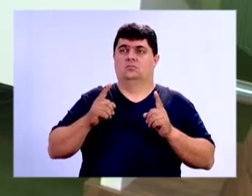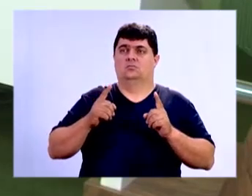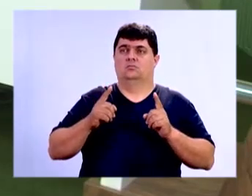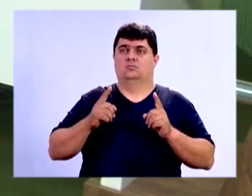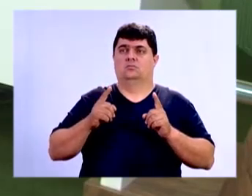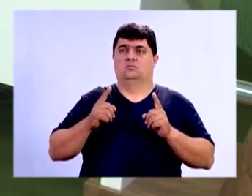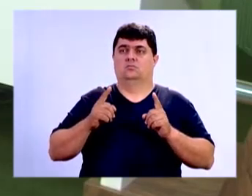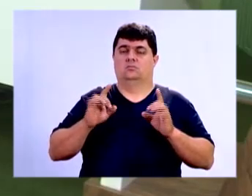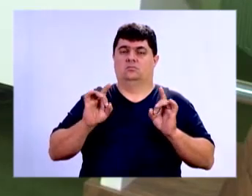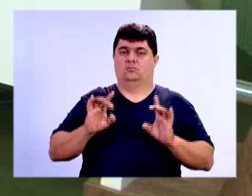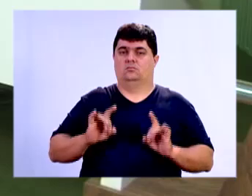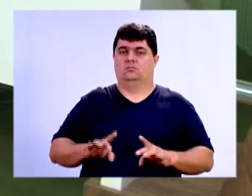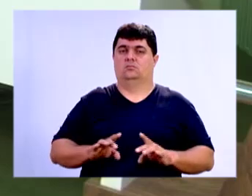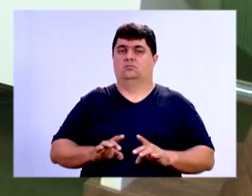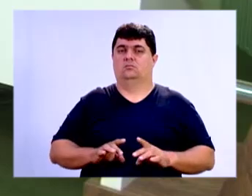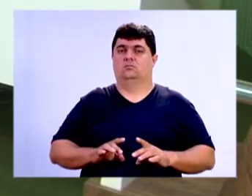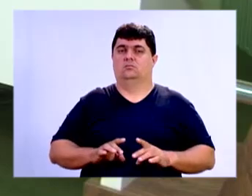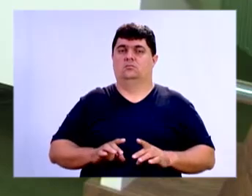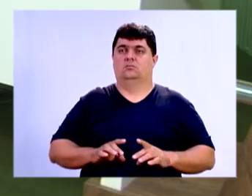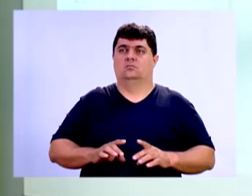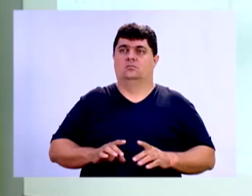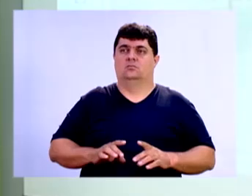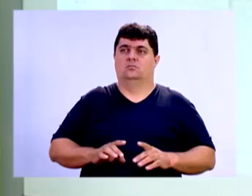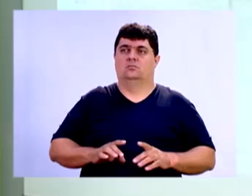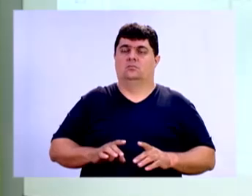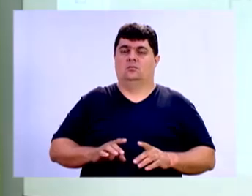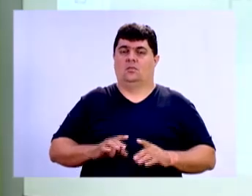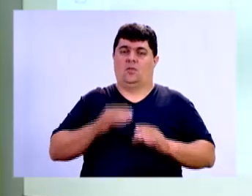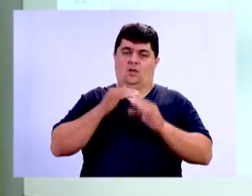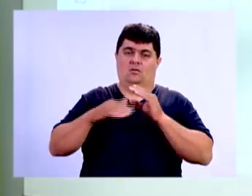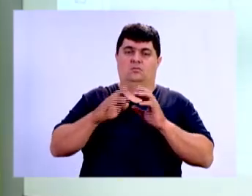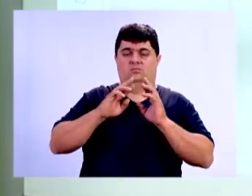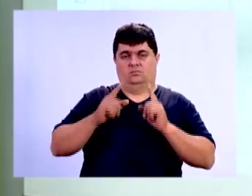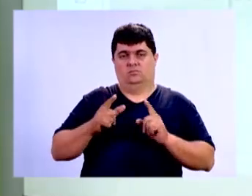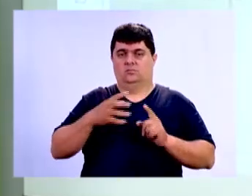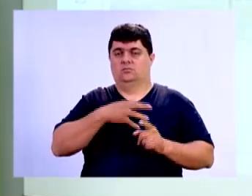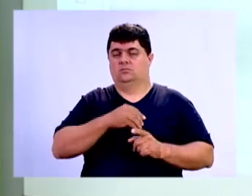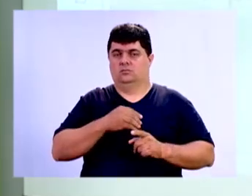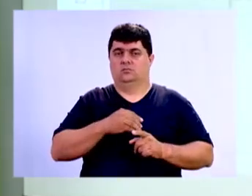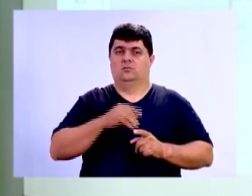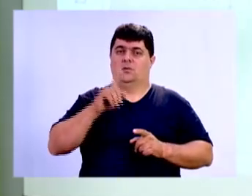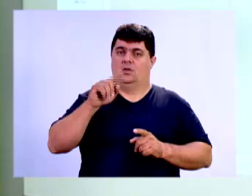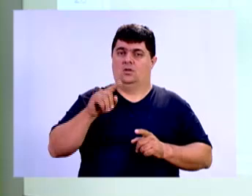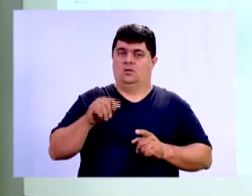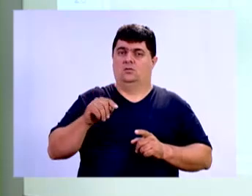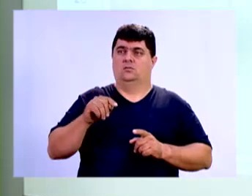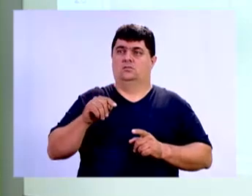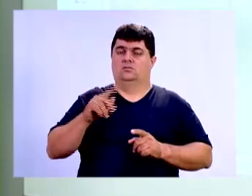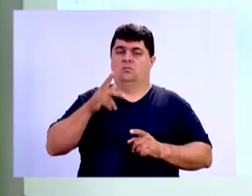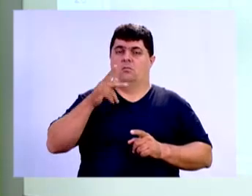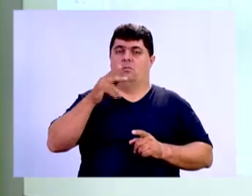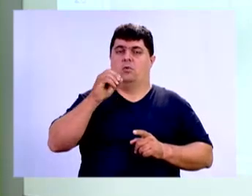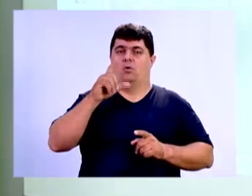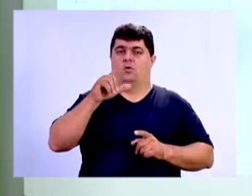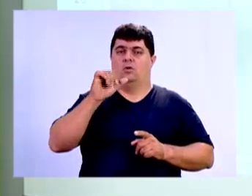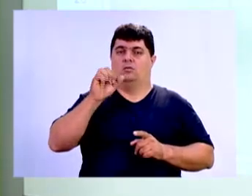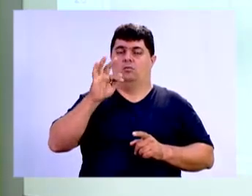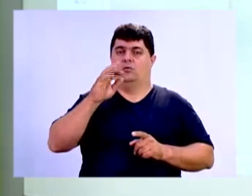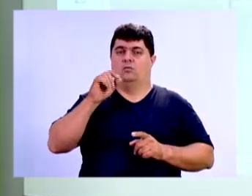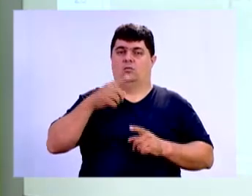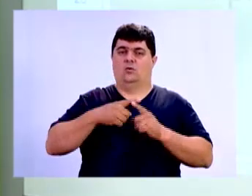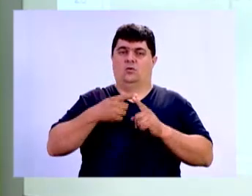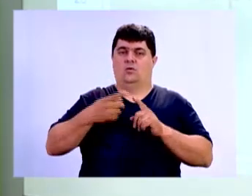legal. Só que o comportamento em enviar e-mail são diferentes nos filhos. E é aí que ocorre o polimorfismo, a gente chama